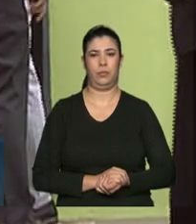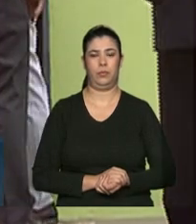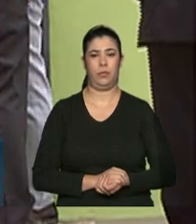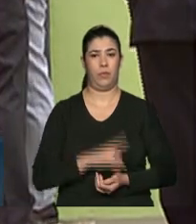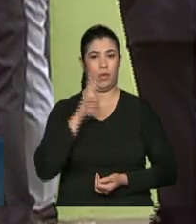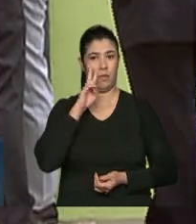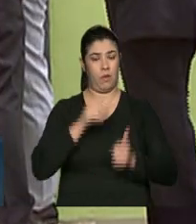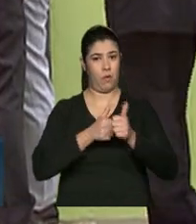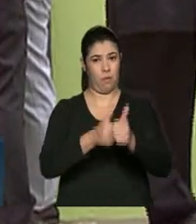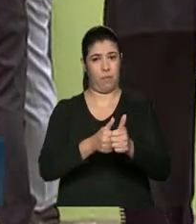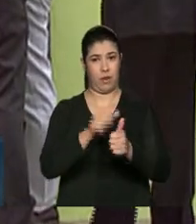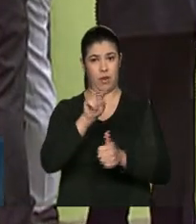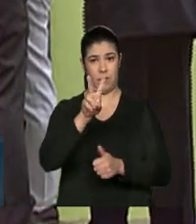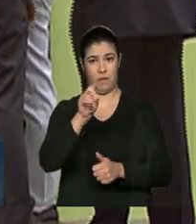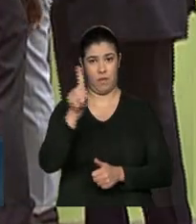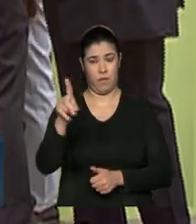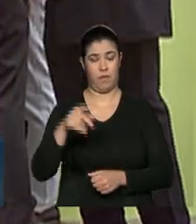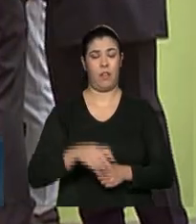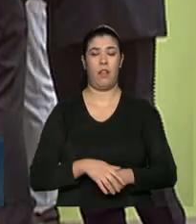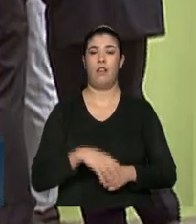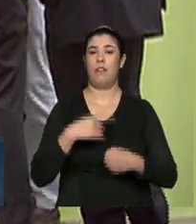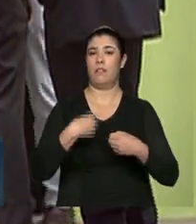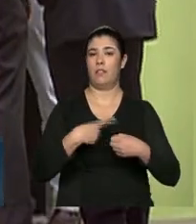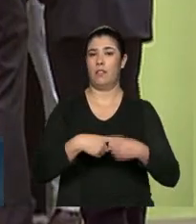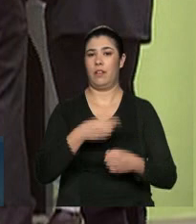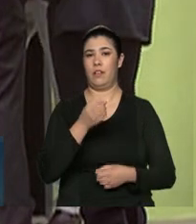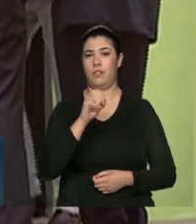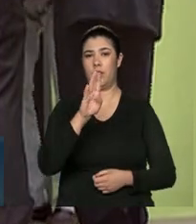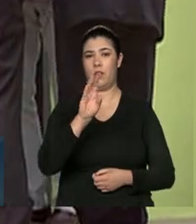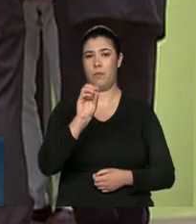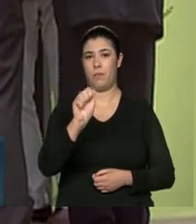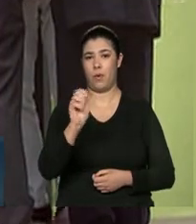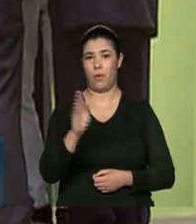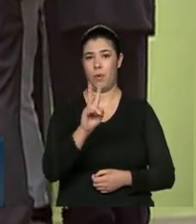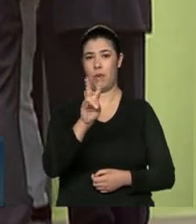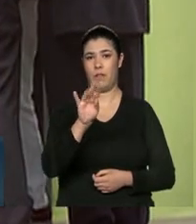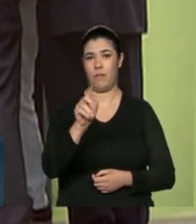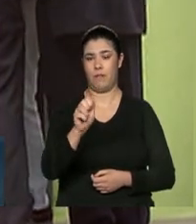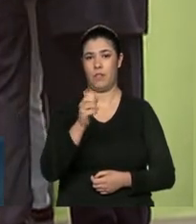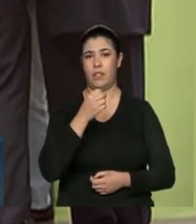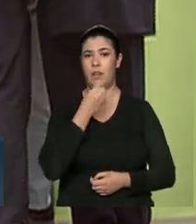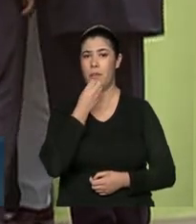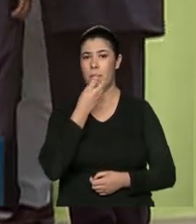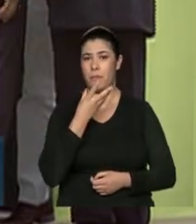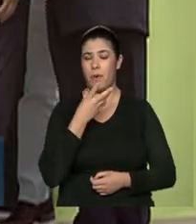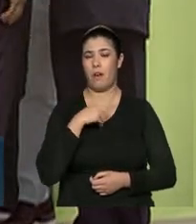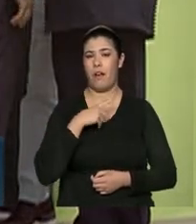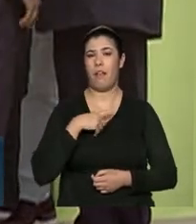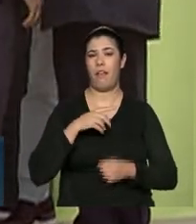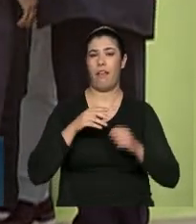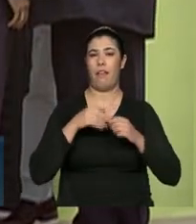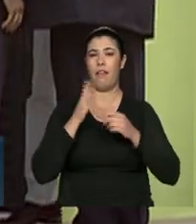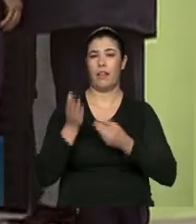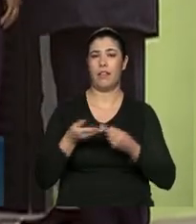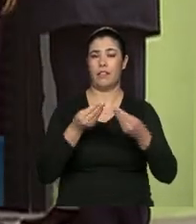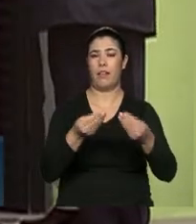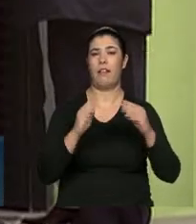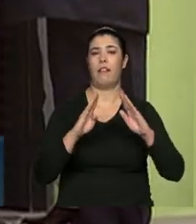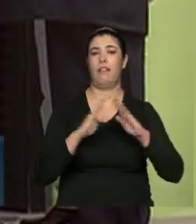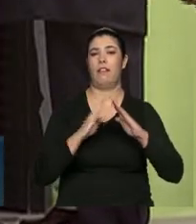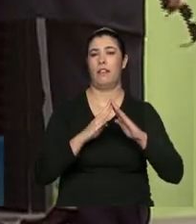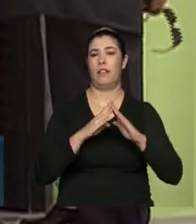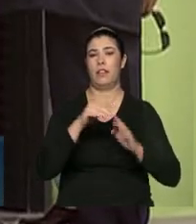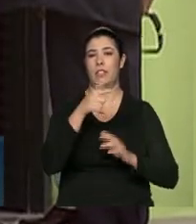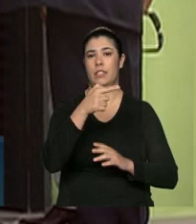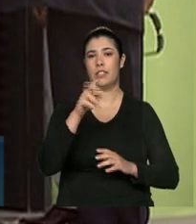Estamos ao vivo com imagens lá de Boa Vista, Roraima, onde será realizada daqui a pouquinho a cerimônia de entrega de mais de 700 casas. Mas vamos